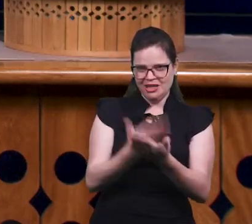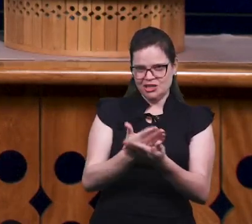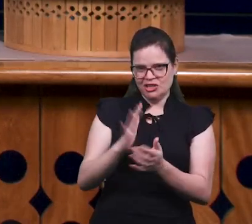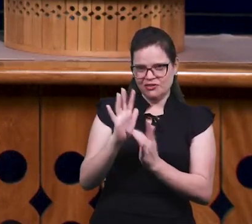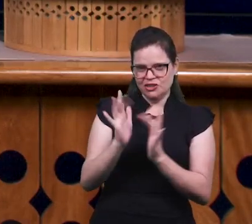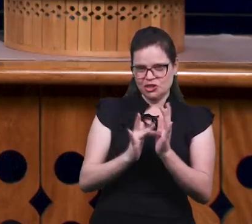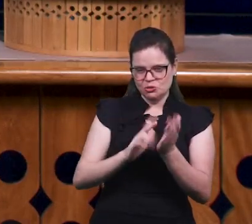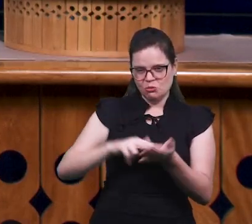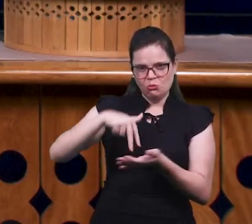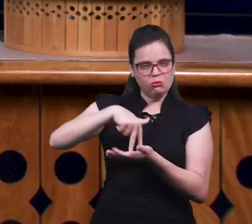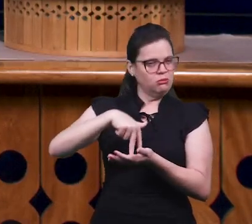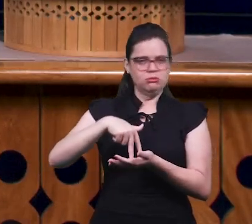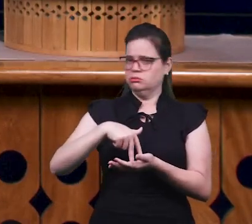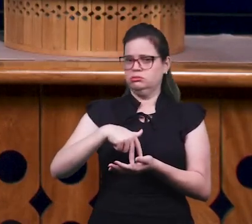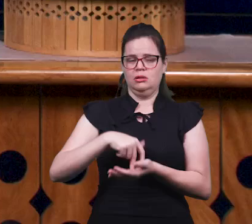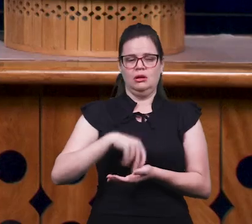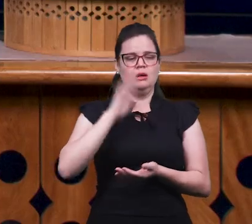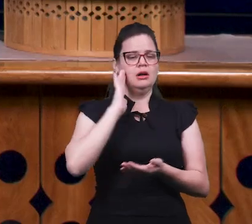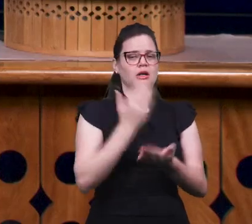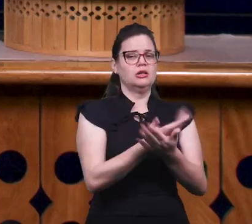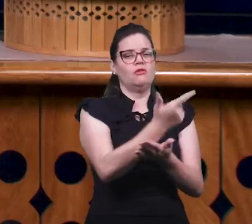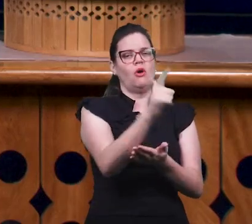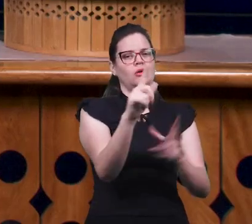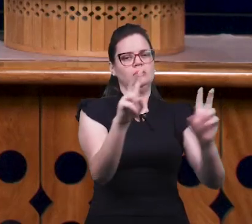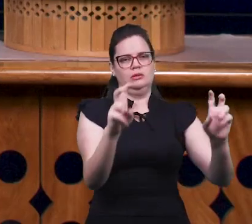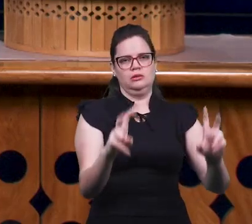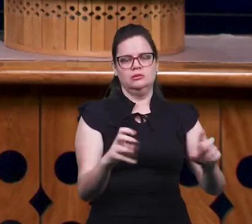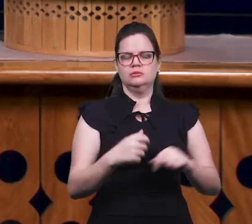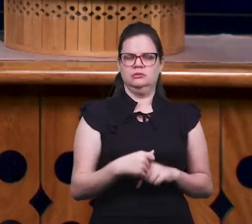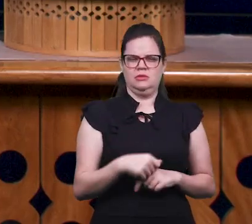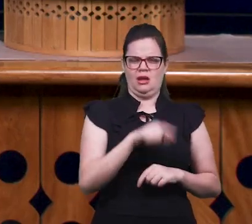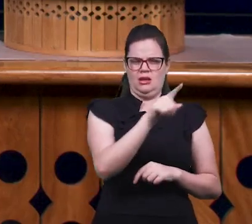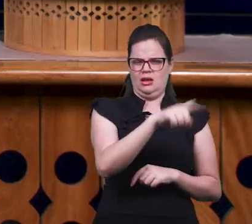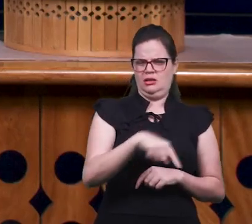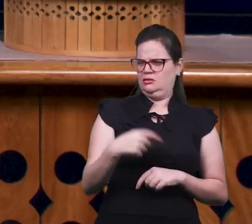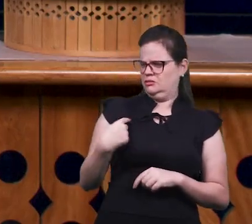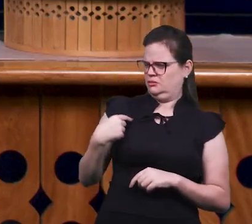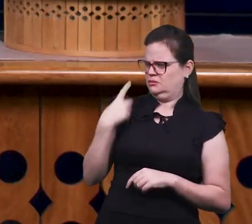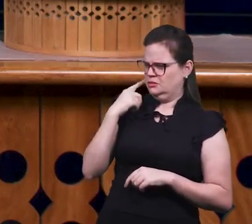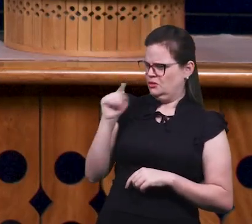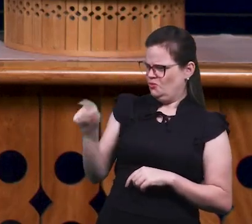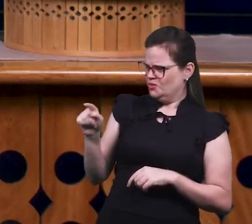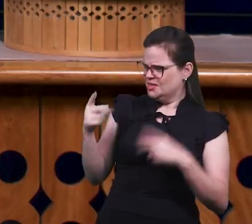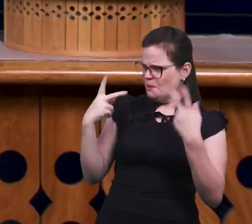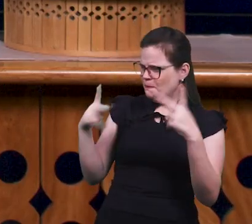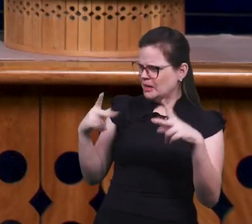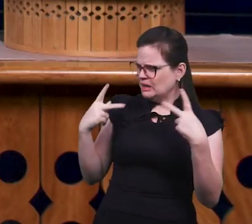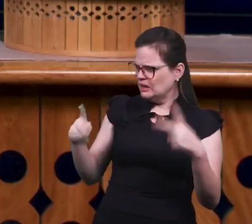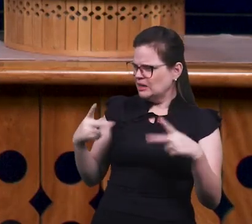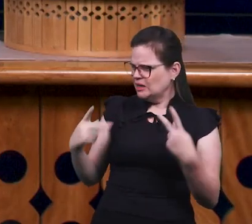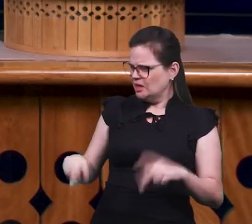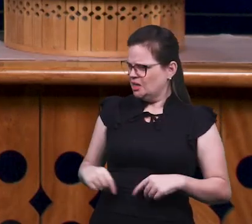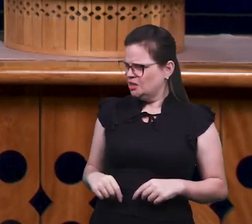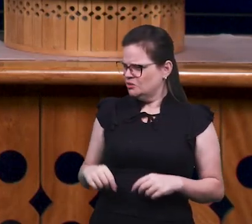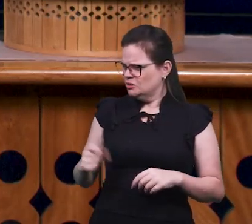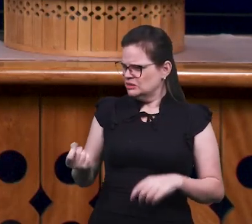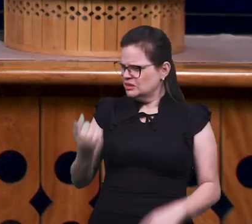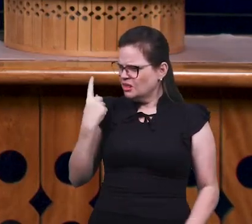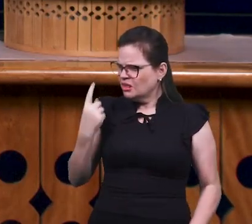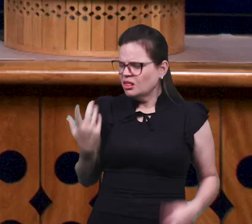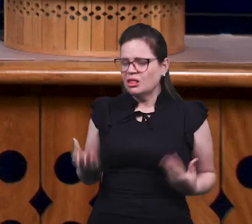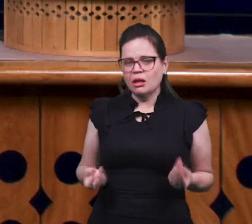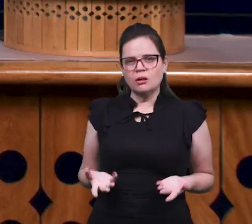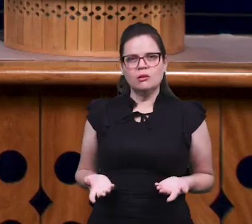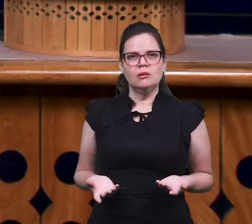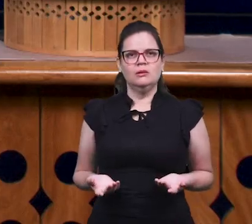ressurreição. Então, ele fala, esse homem, falar de Paulo, está pregando coisas estranhas aqui. Não quiseram nem ouvir